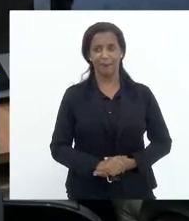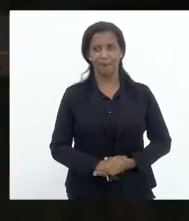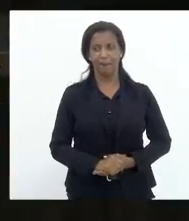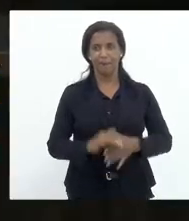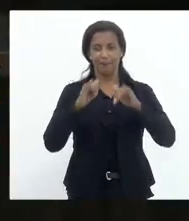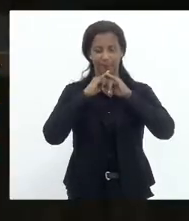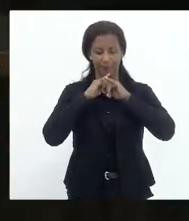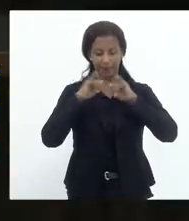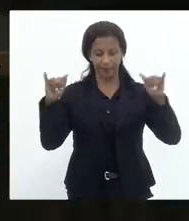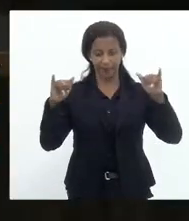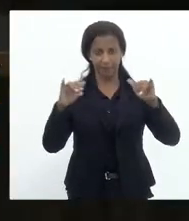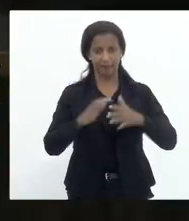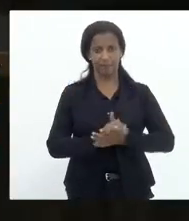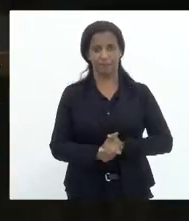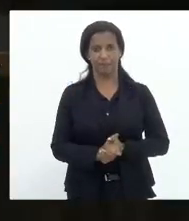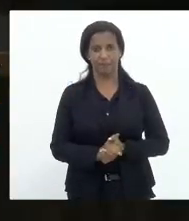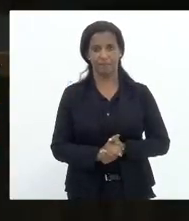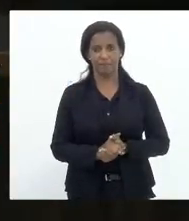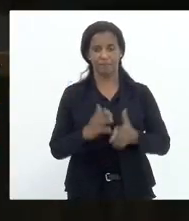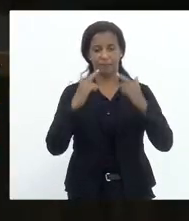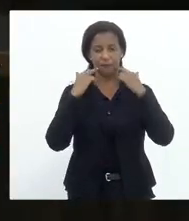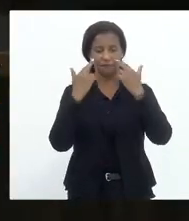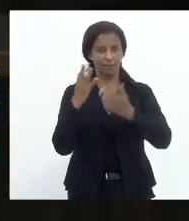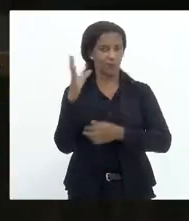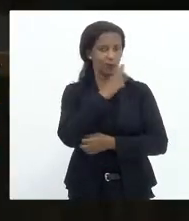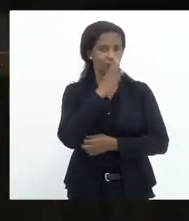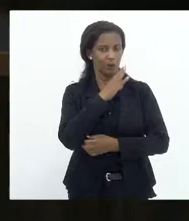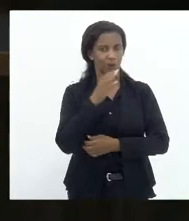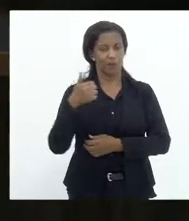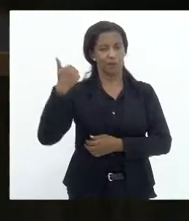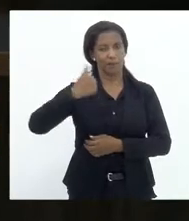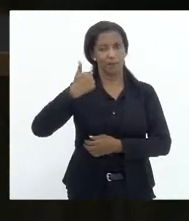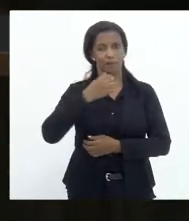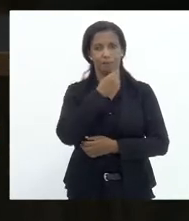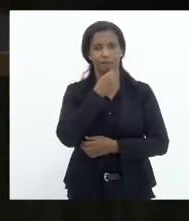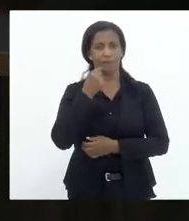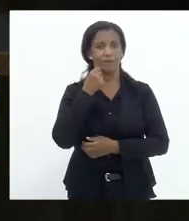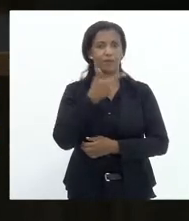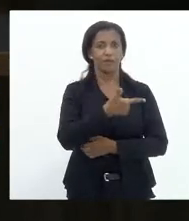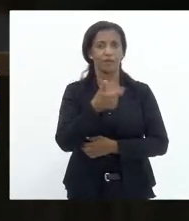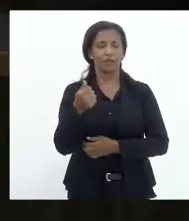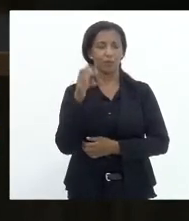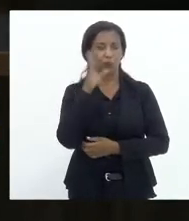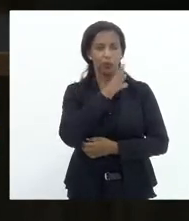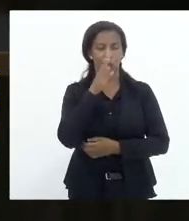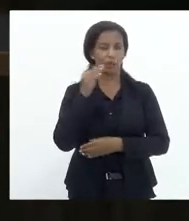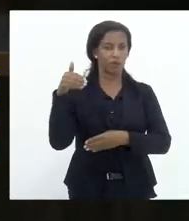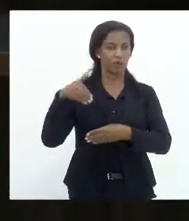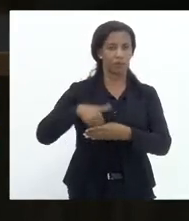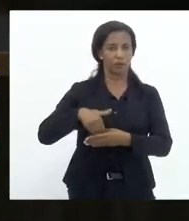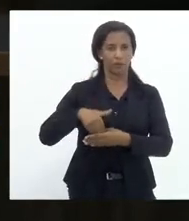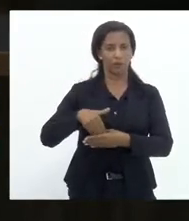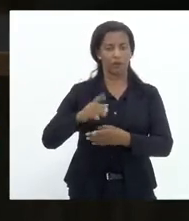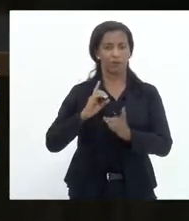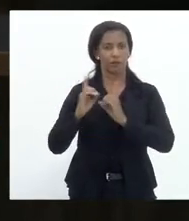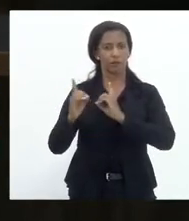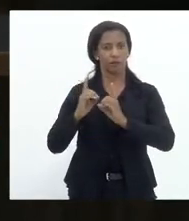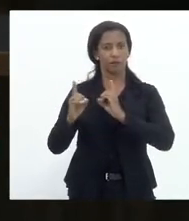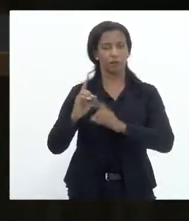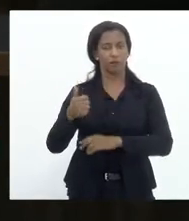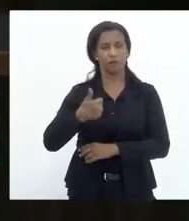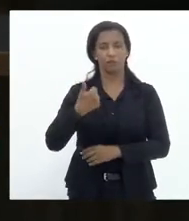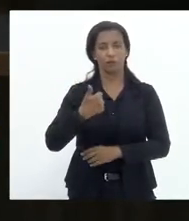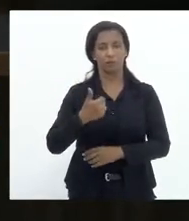o anuncio a sessão ordinária do dia primeiro de setembro de 2021 em regime de urgência em votação em discussão